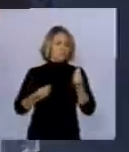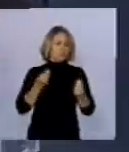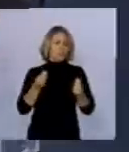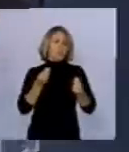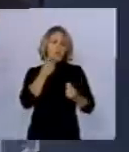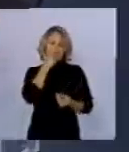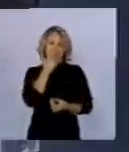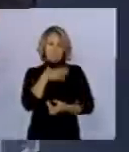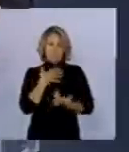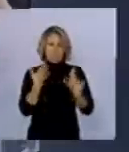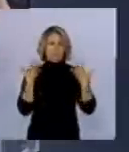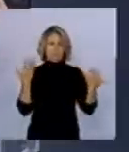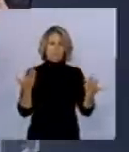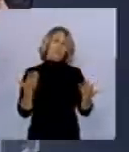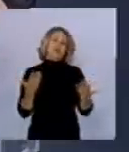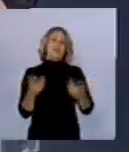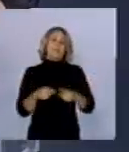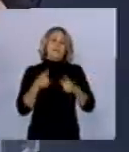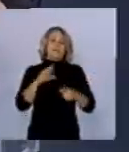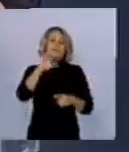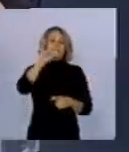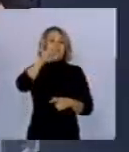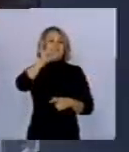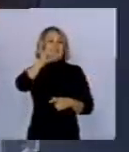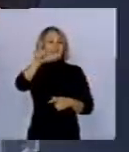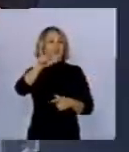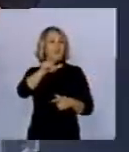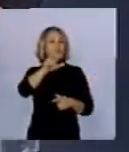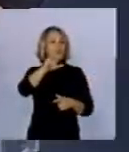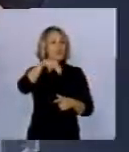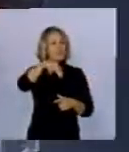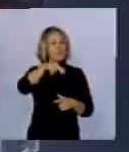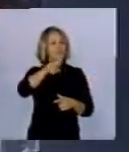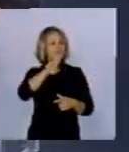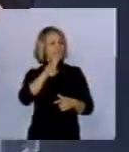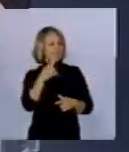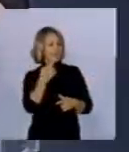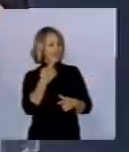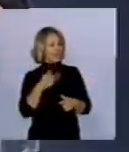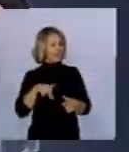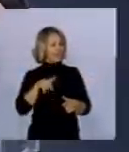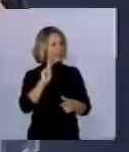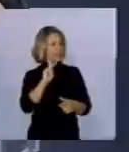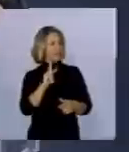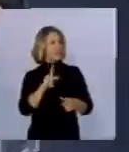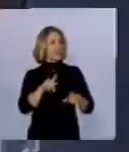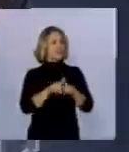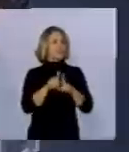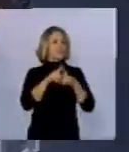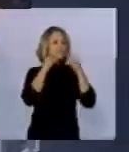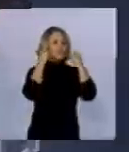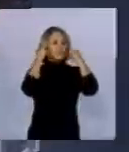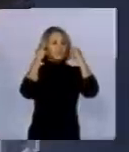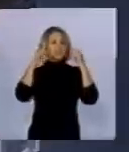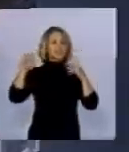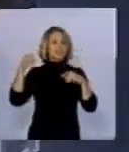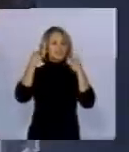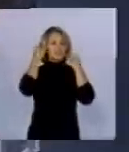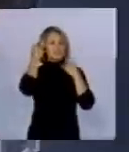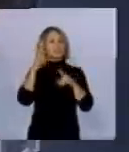pareceria estranho então canais por exemplo como nhk na japonês o a Rai italiana elas não vão cumprir